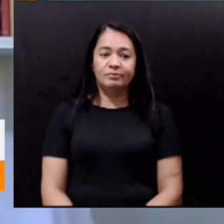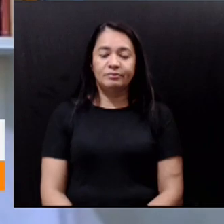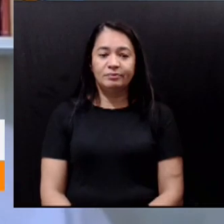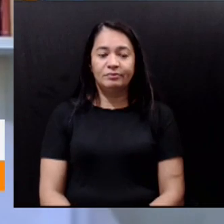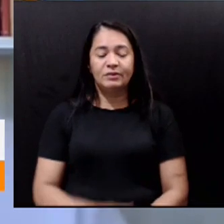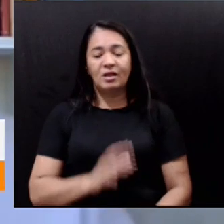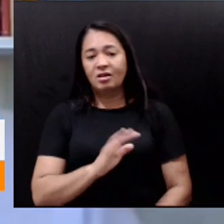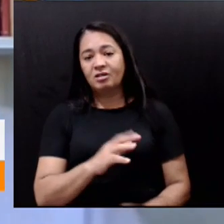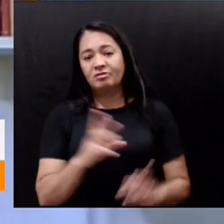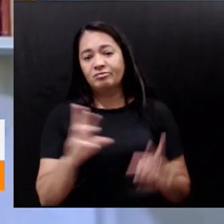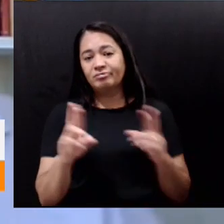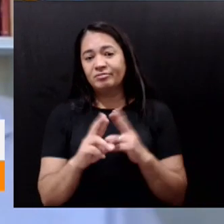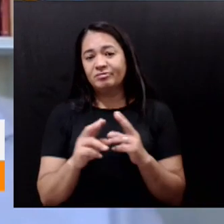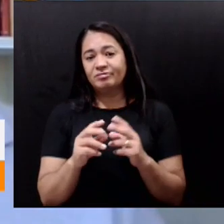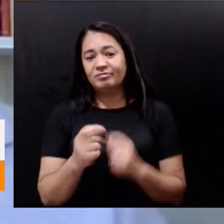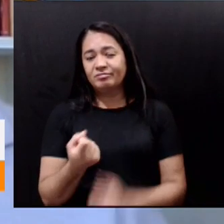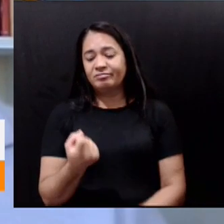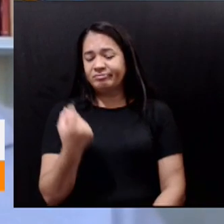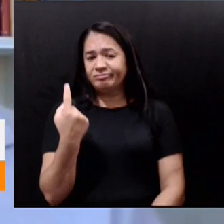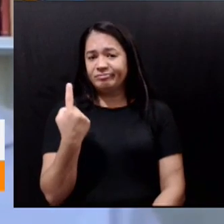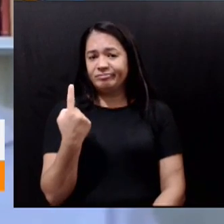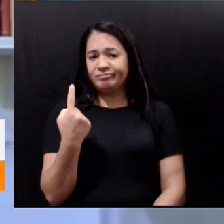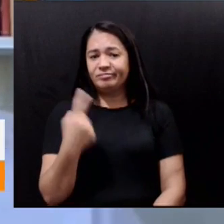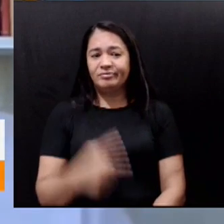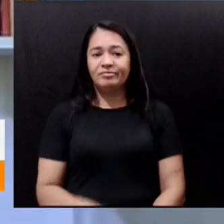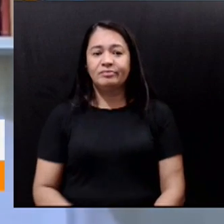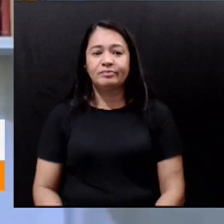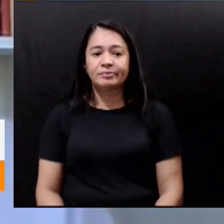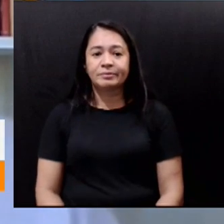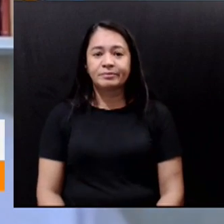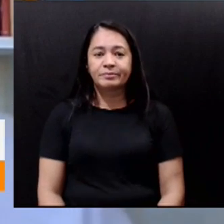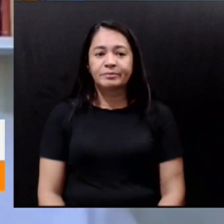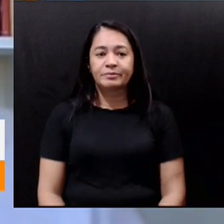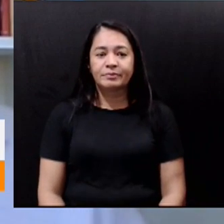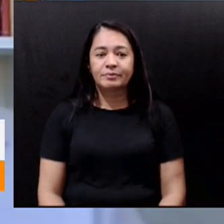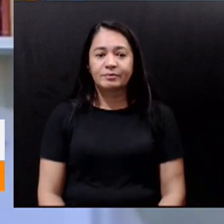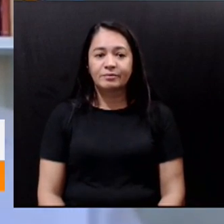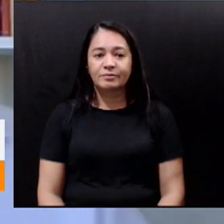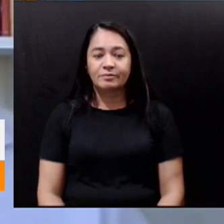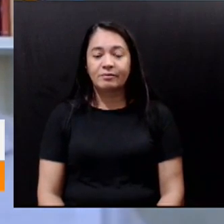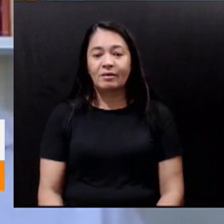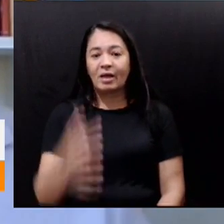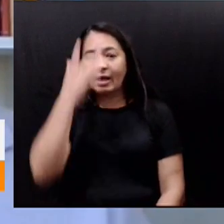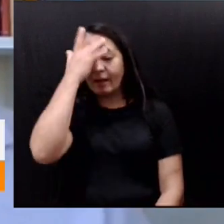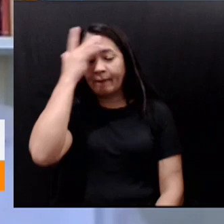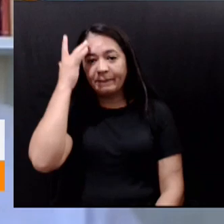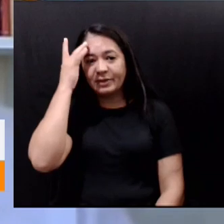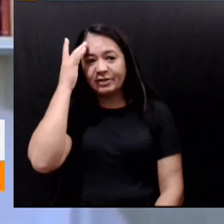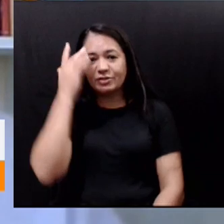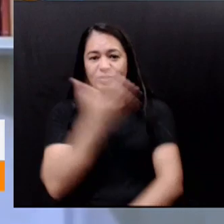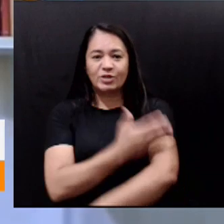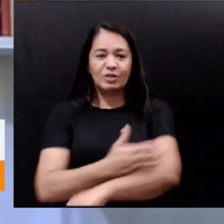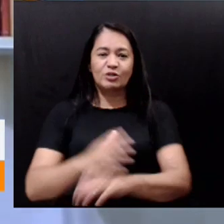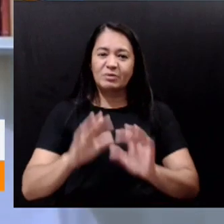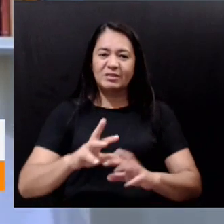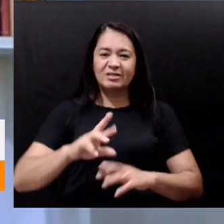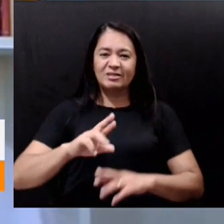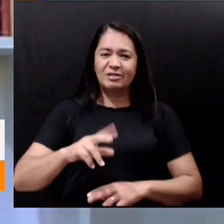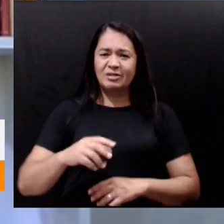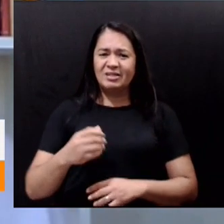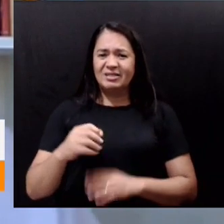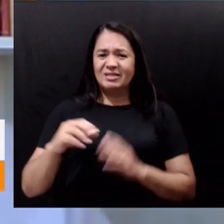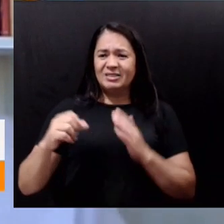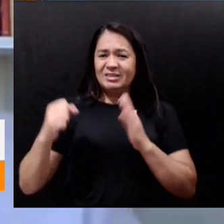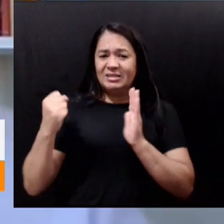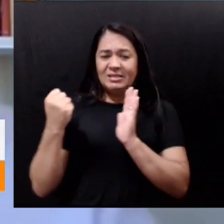totalmente estranhada. Para quem não está acostumado com isso, é um impacto muito grande. Cria um